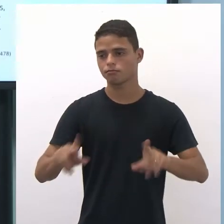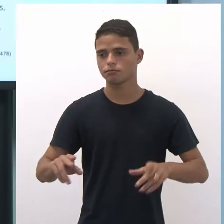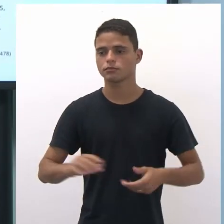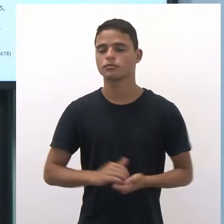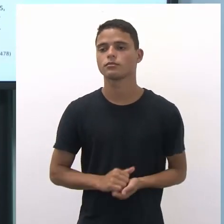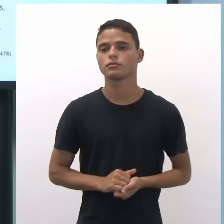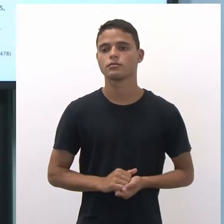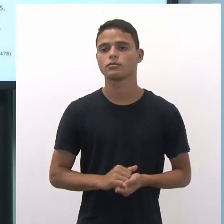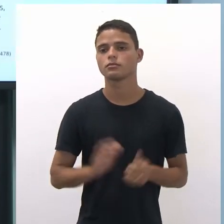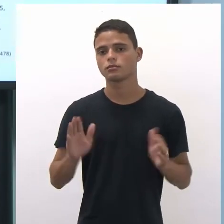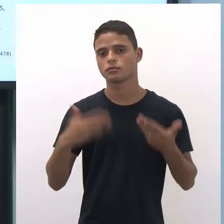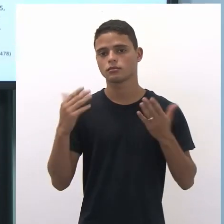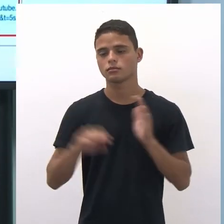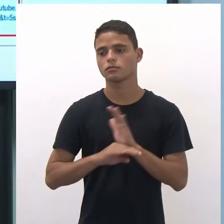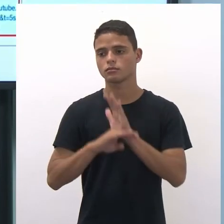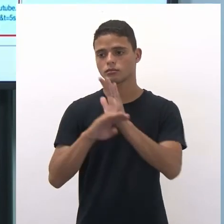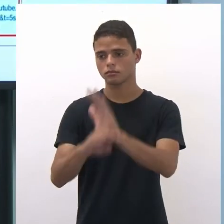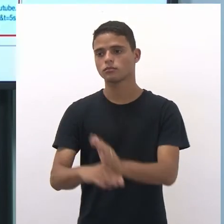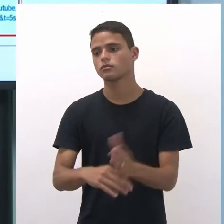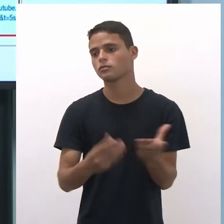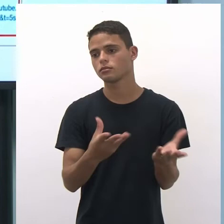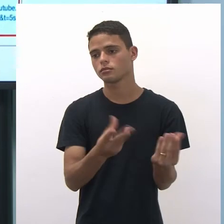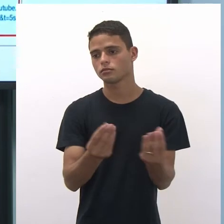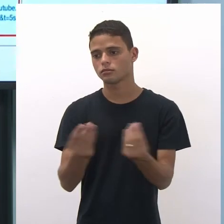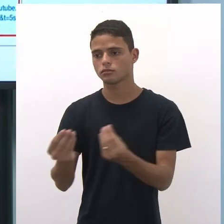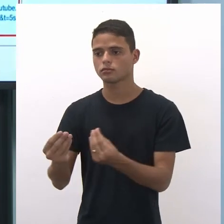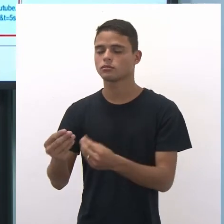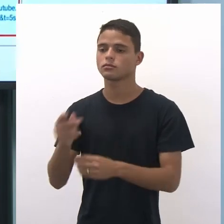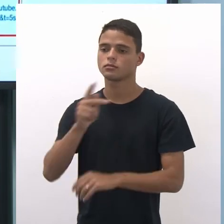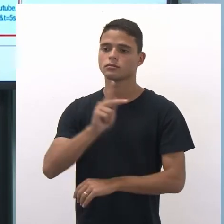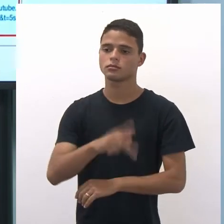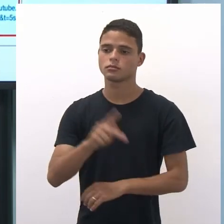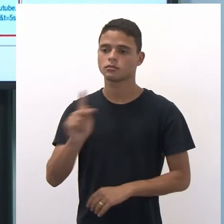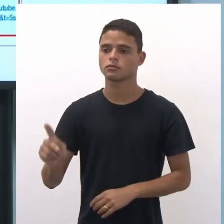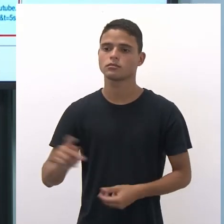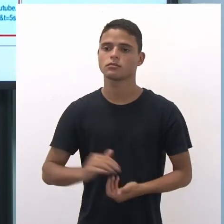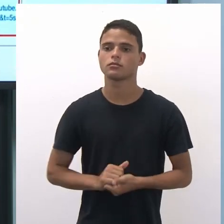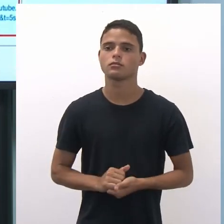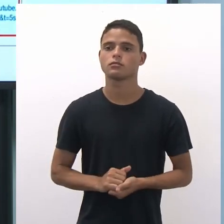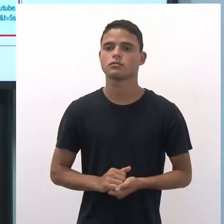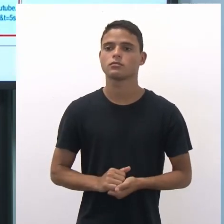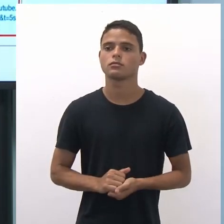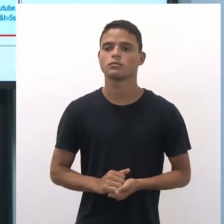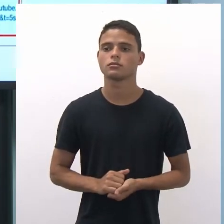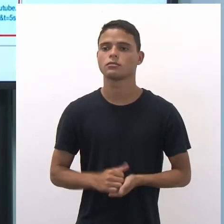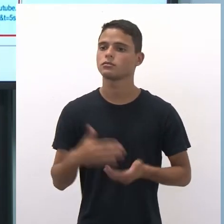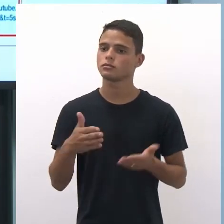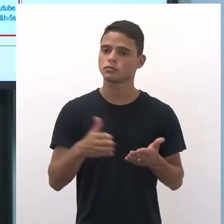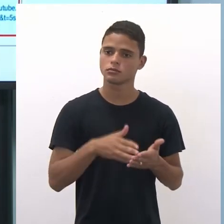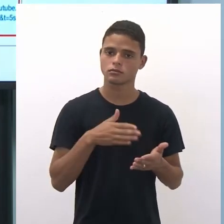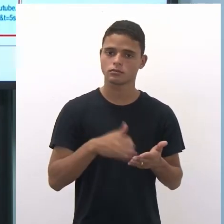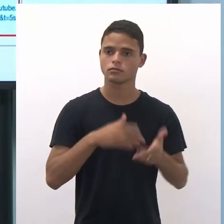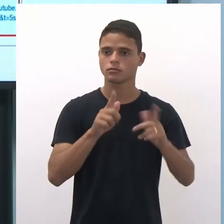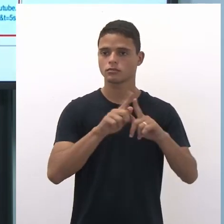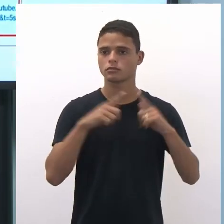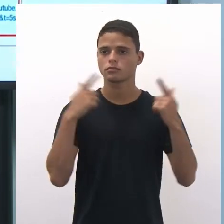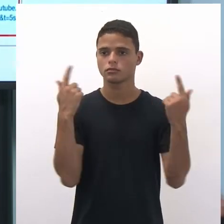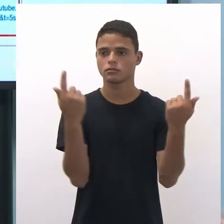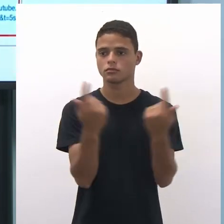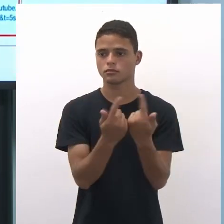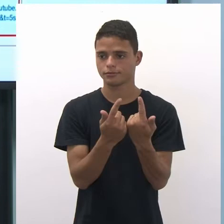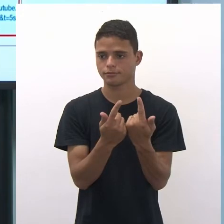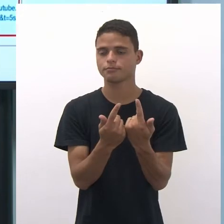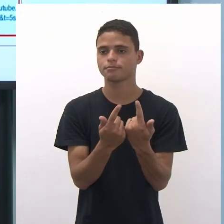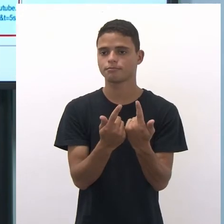Então, auxilia bastante aí o professor. Ainda no caderno, por exemplo, de Geografia no ensino médio, olha